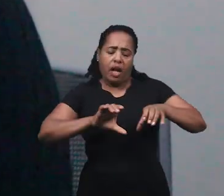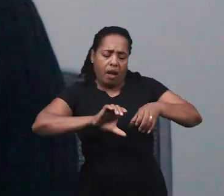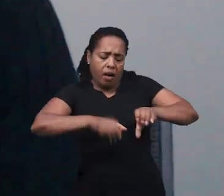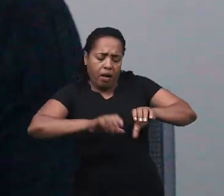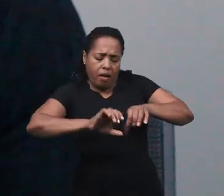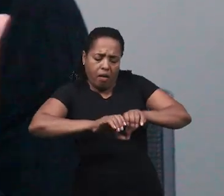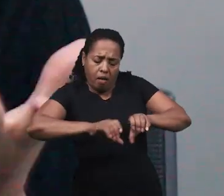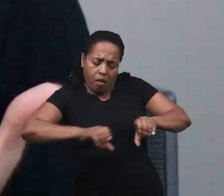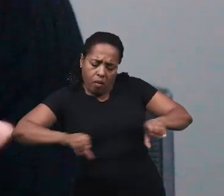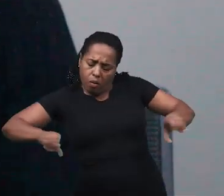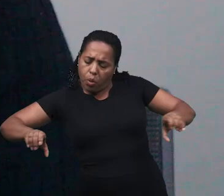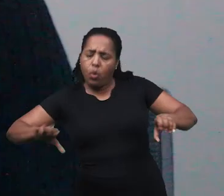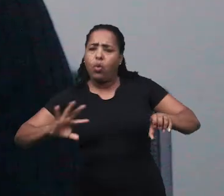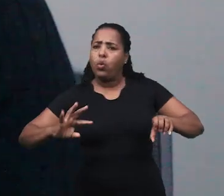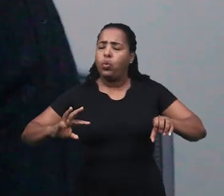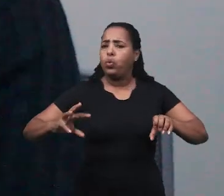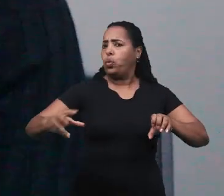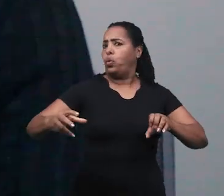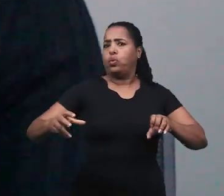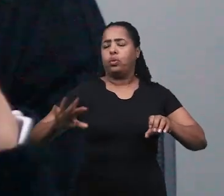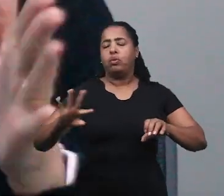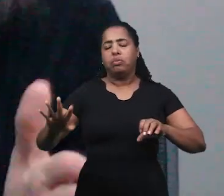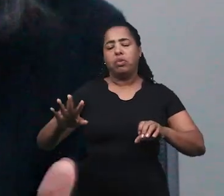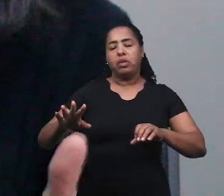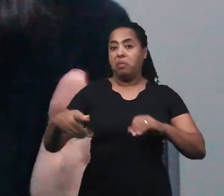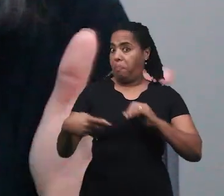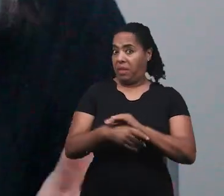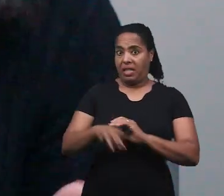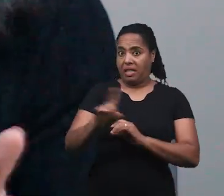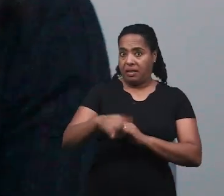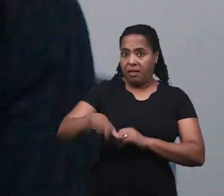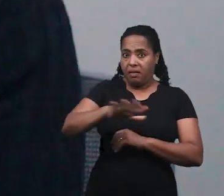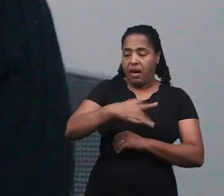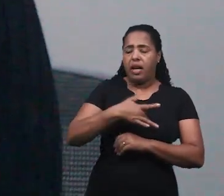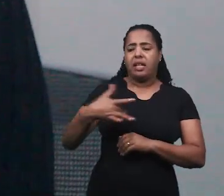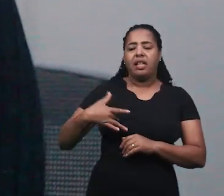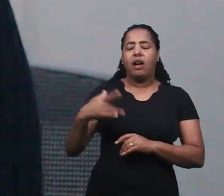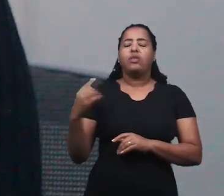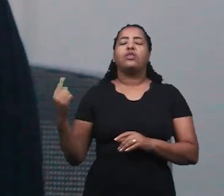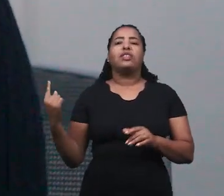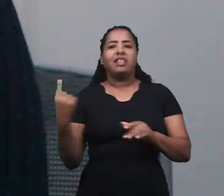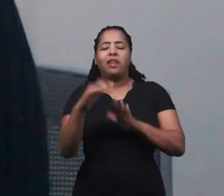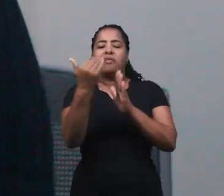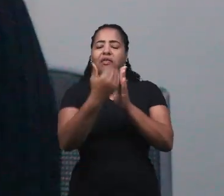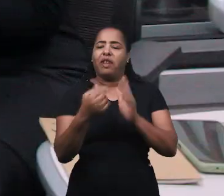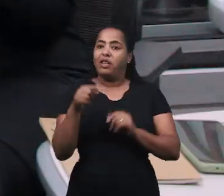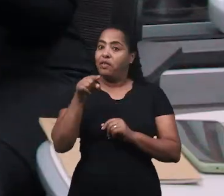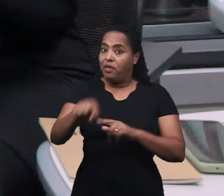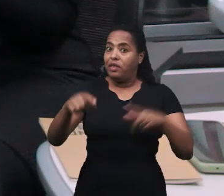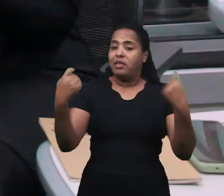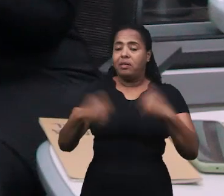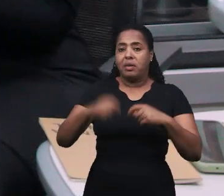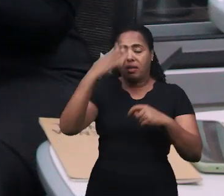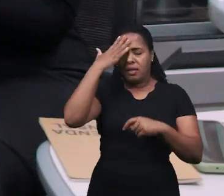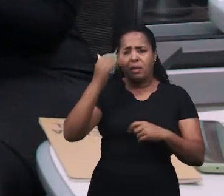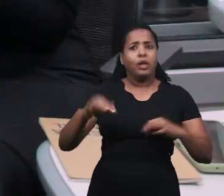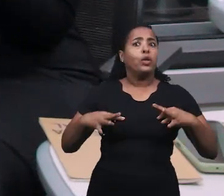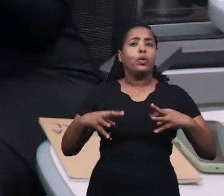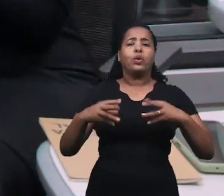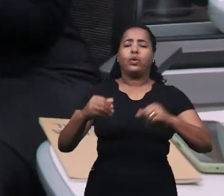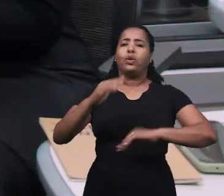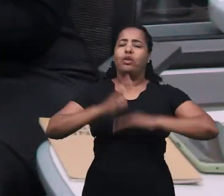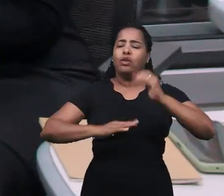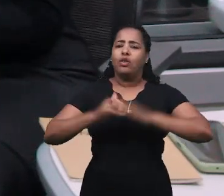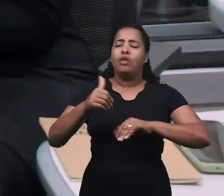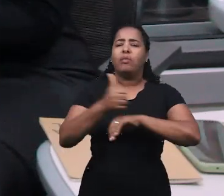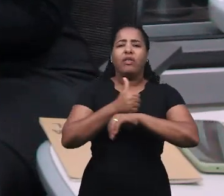encanador, todo mundo, todo profissional que não é da área da saúde, ele entra no quadro Você Precisa Saber, porque todo profissional tem